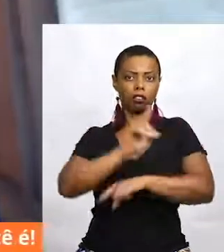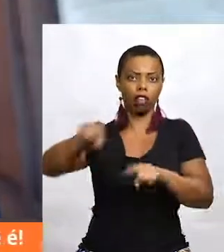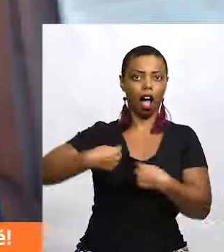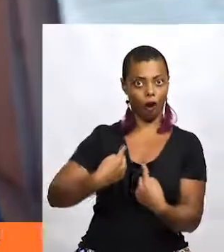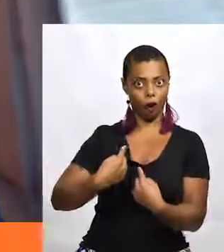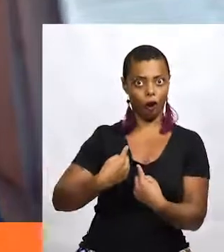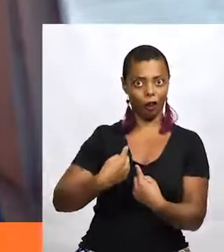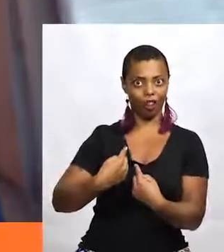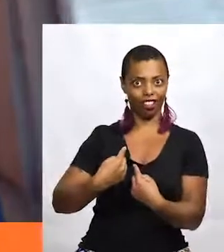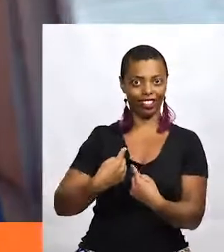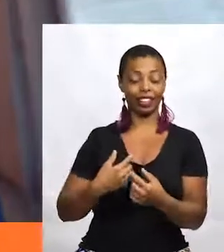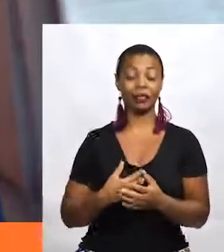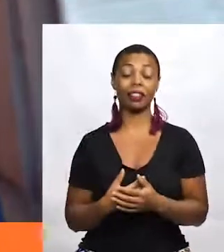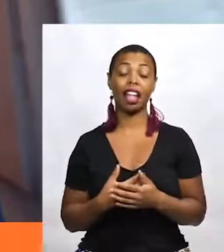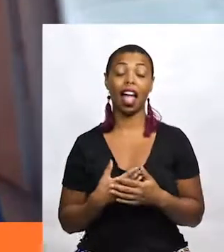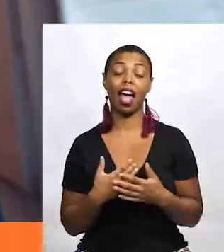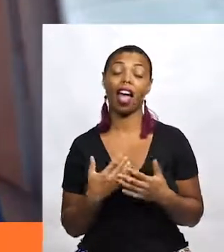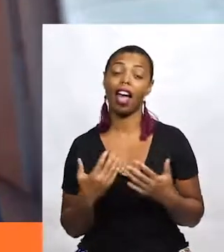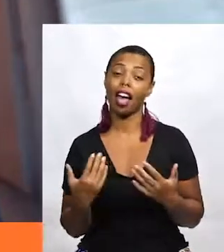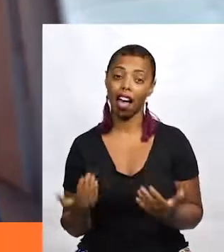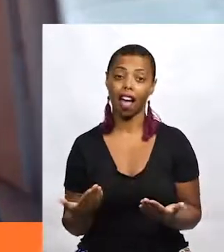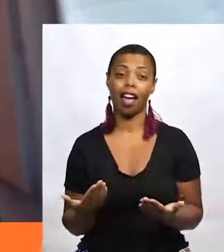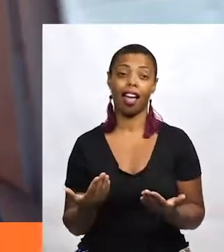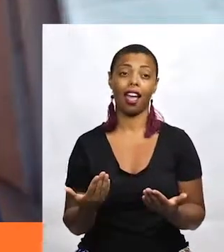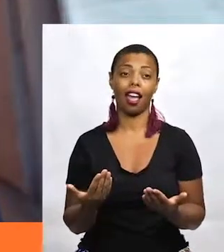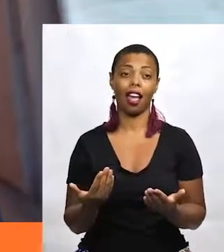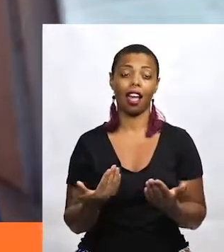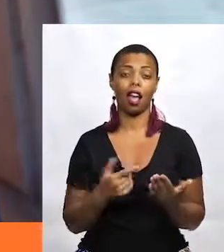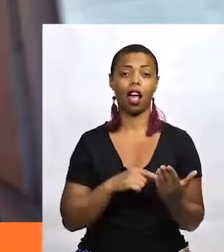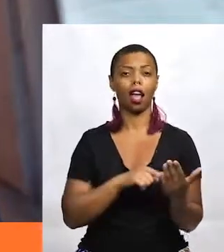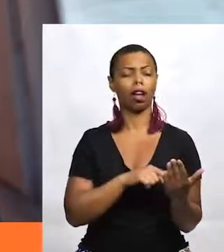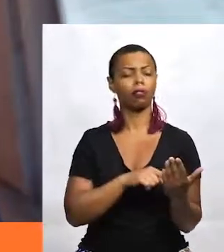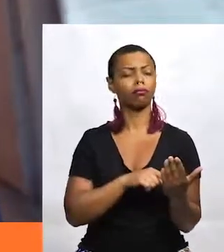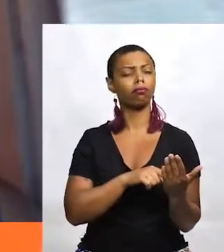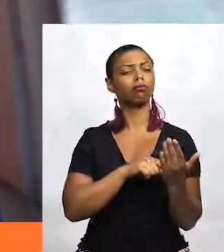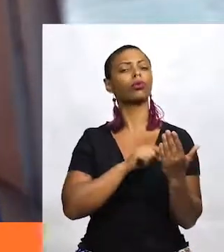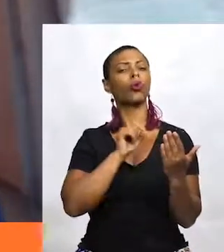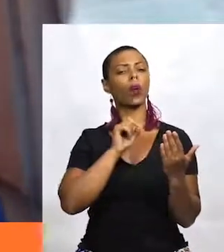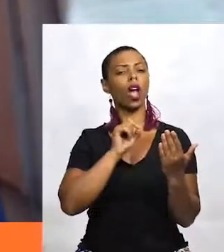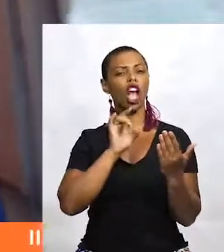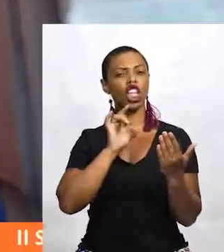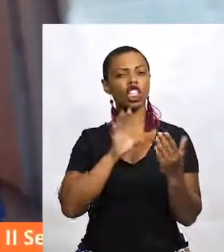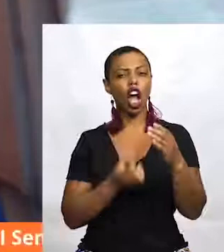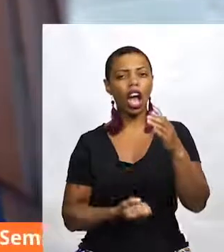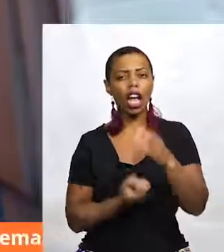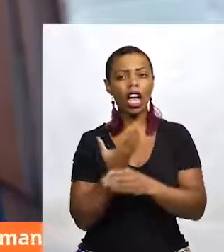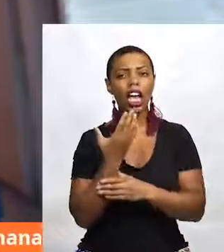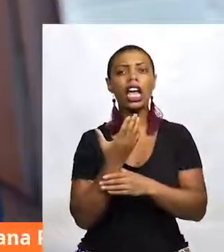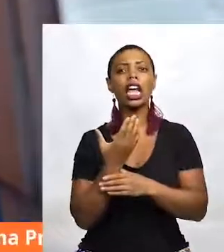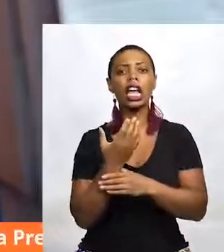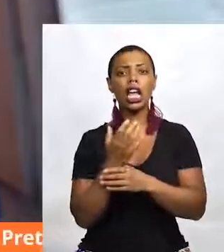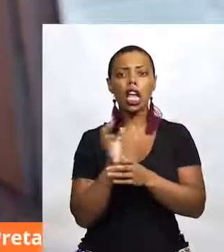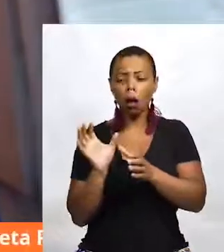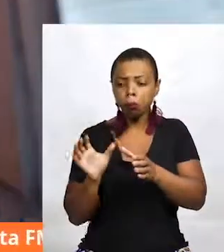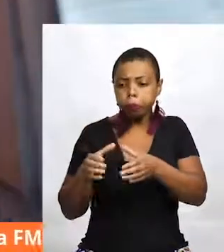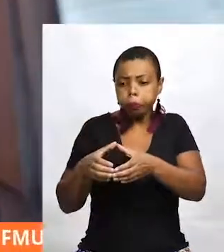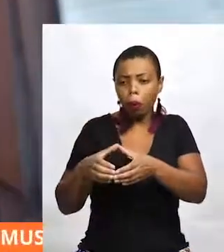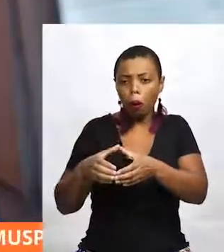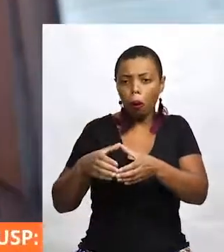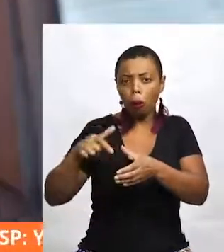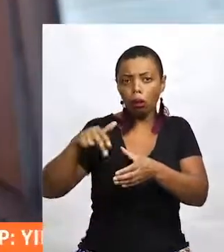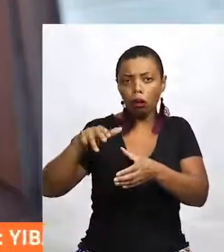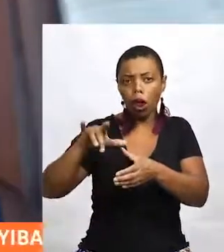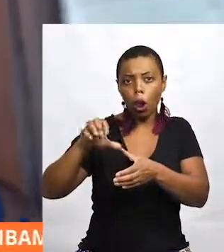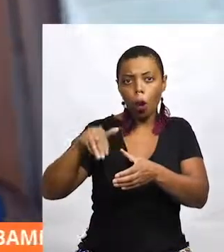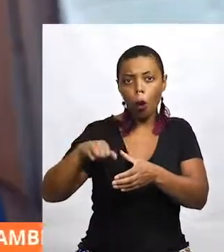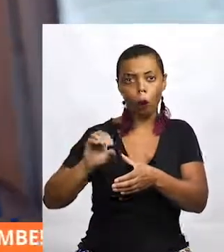isso me mostrou que é preciso não só formar quilombos, porque na geologia não tem como formar quilombo ainda. Os alunos negros estão